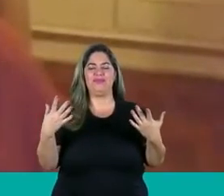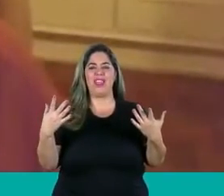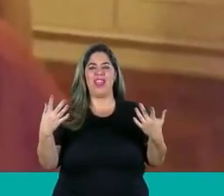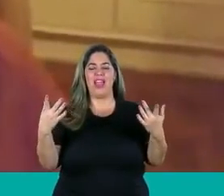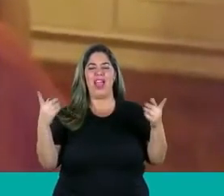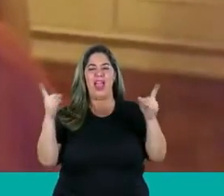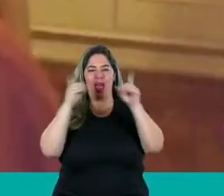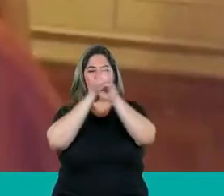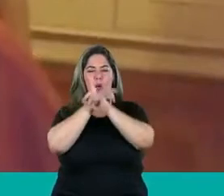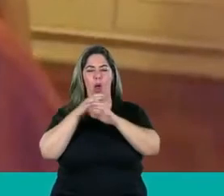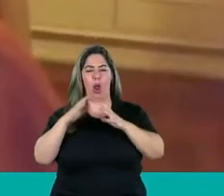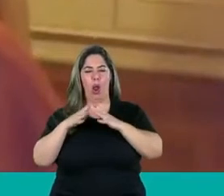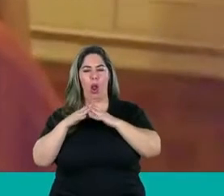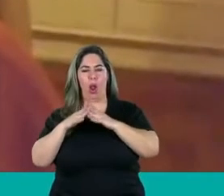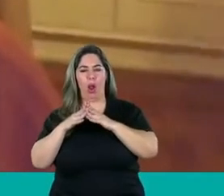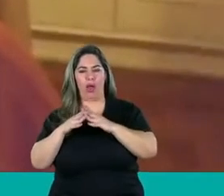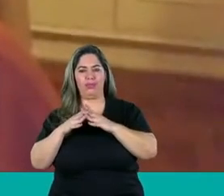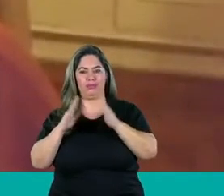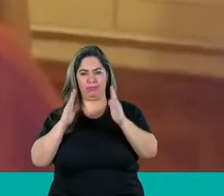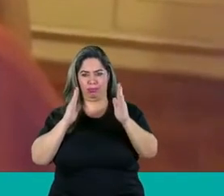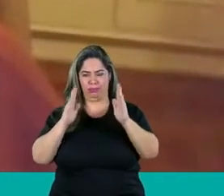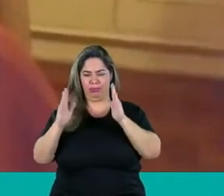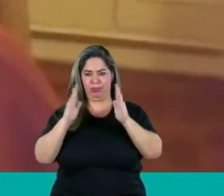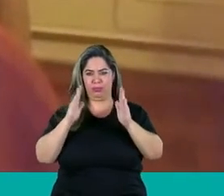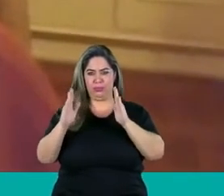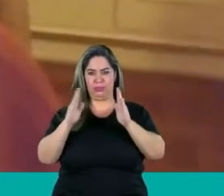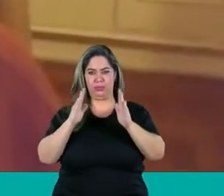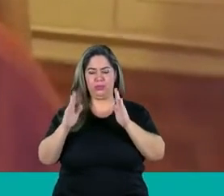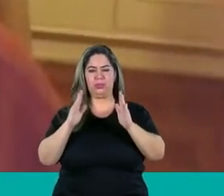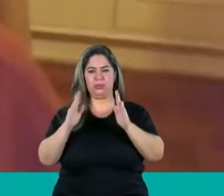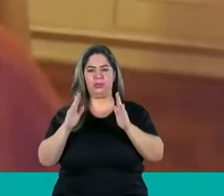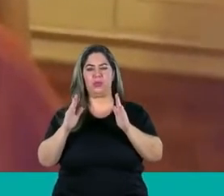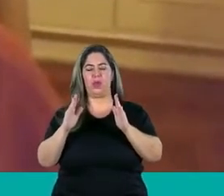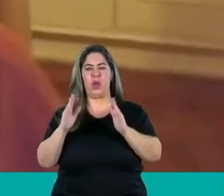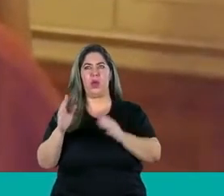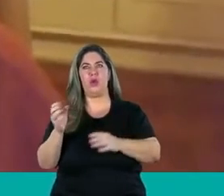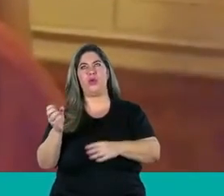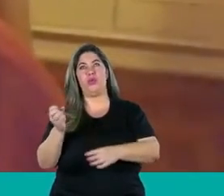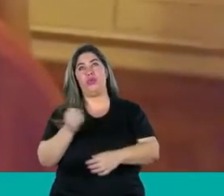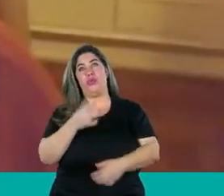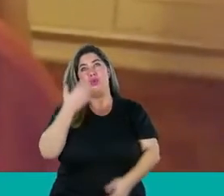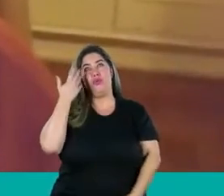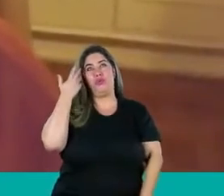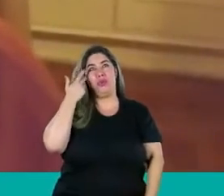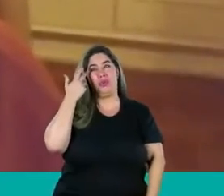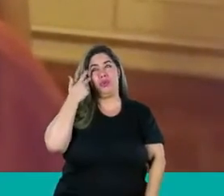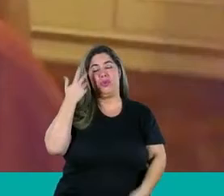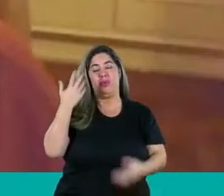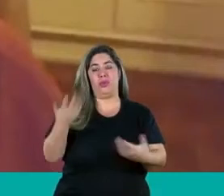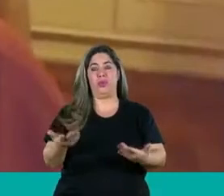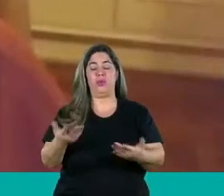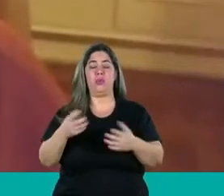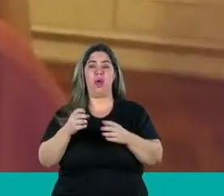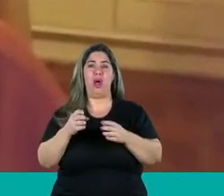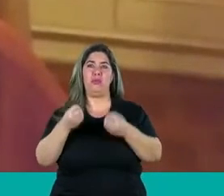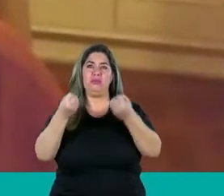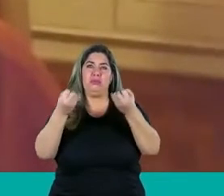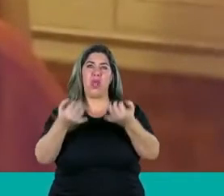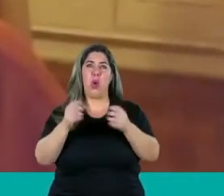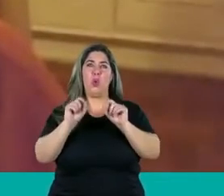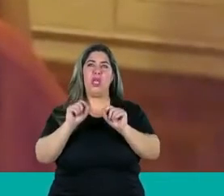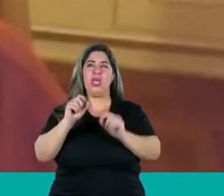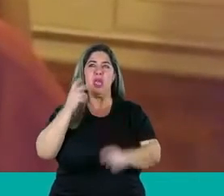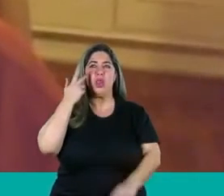nos novos tempos, nesses tempos aí de novo normal, se é que se pode falar, definir o que